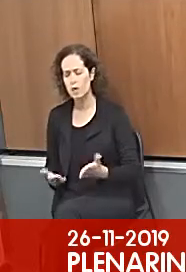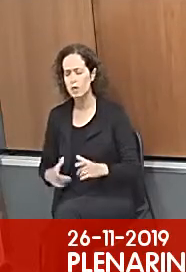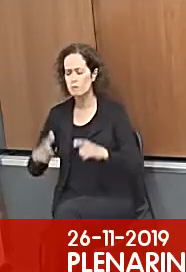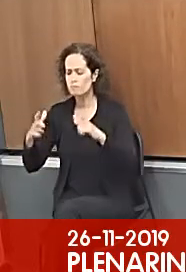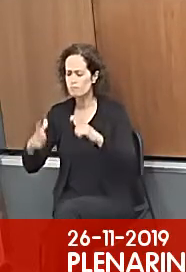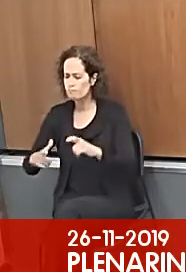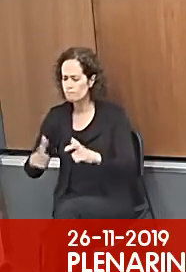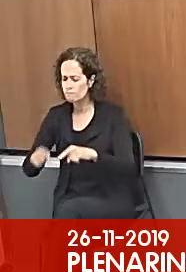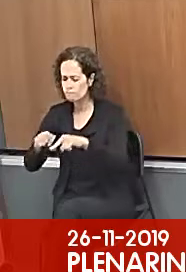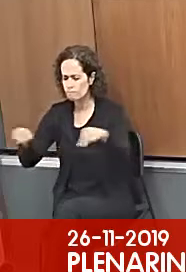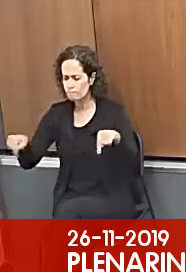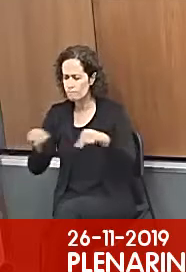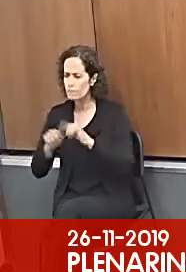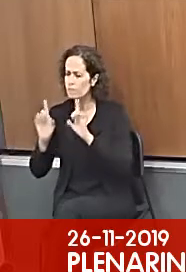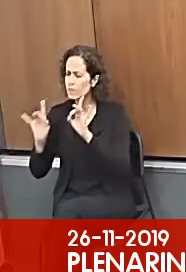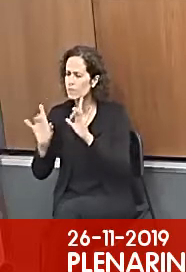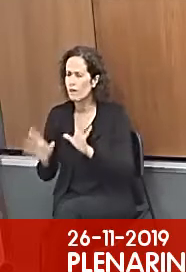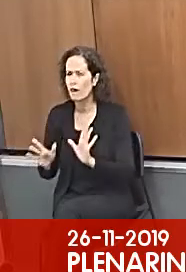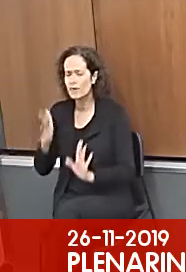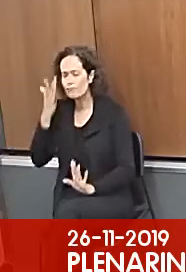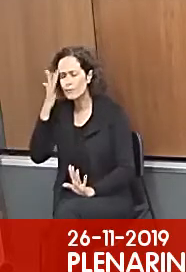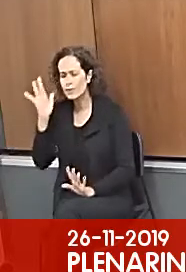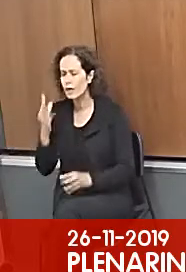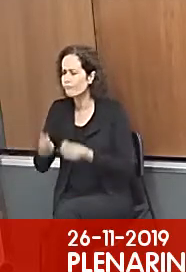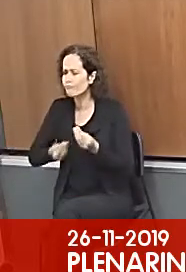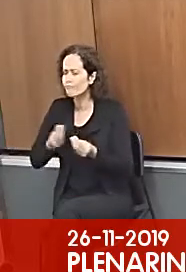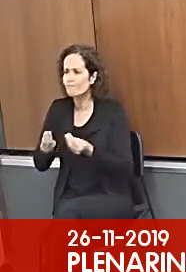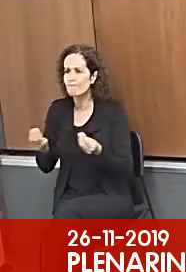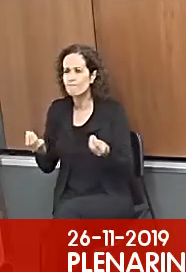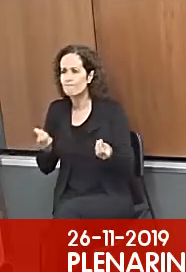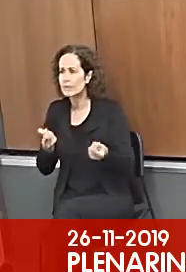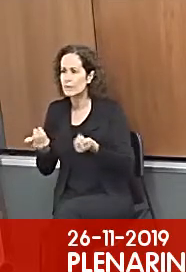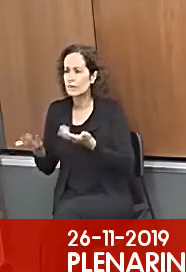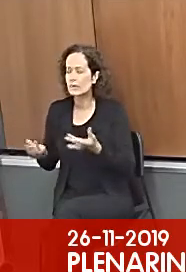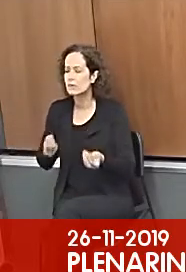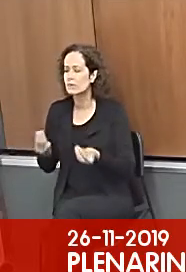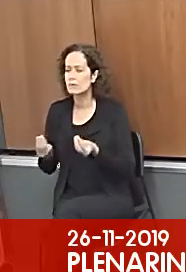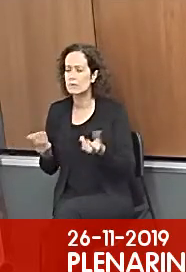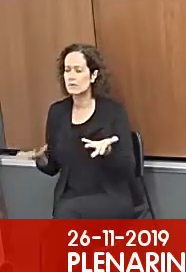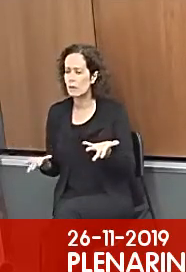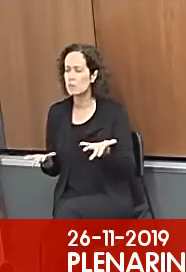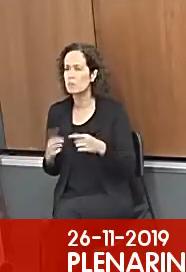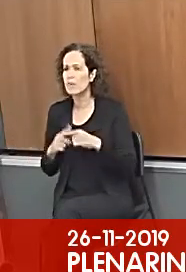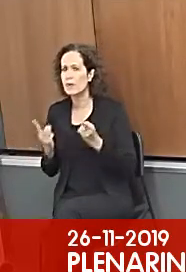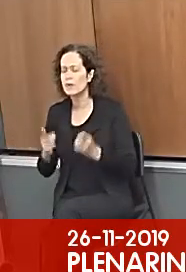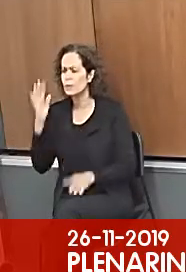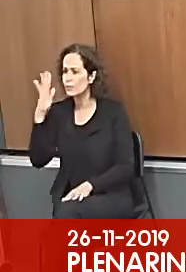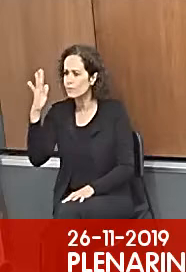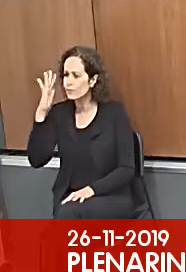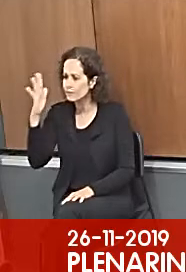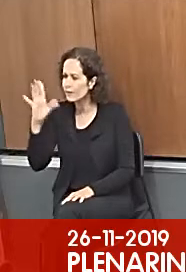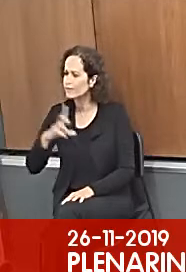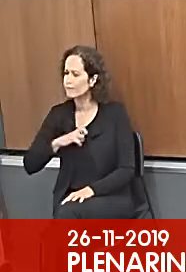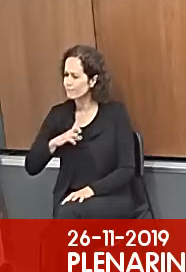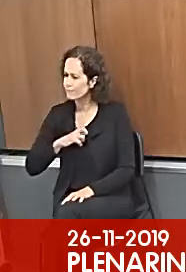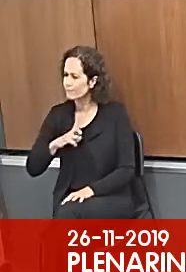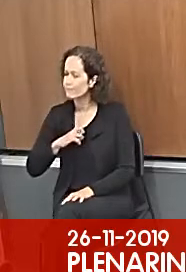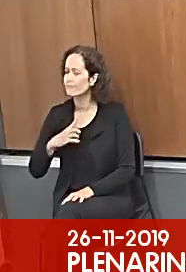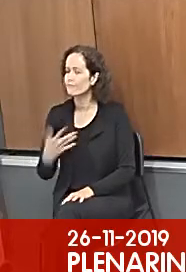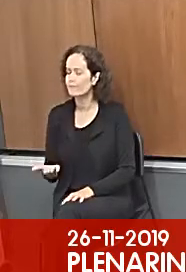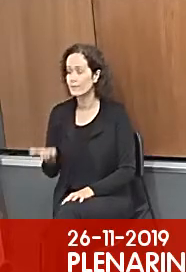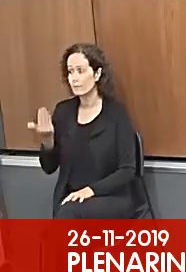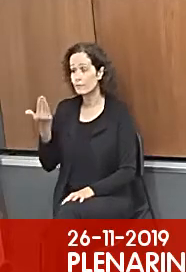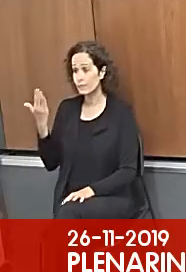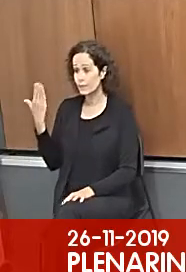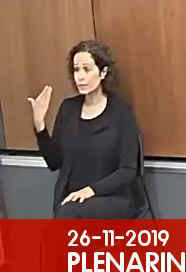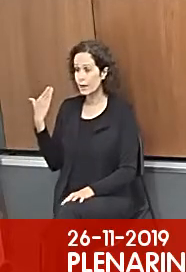especial ou um momento especial, não sei ainda o que que seria, era um sonho nosso daquele